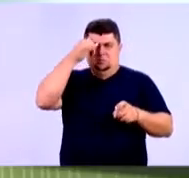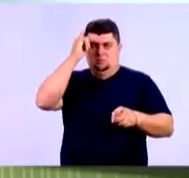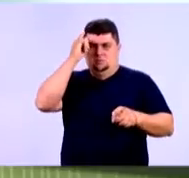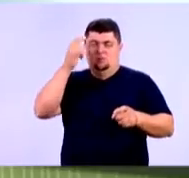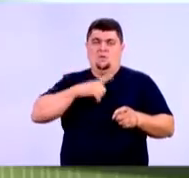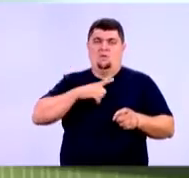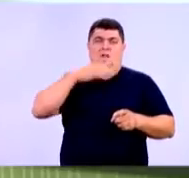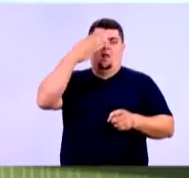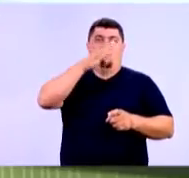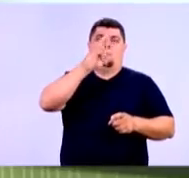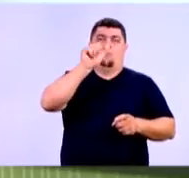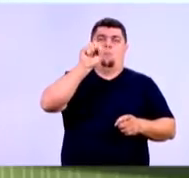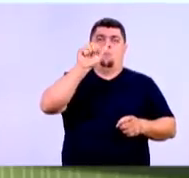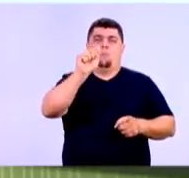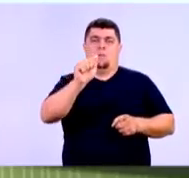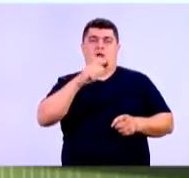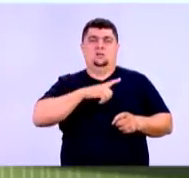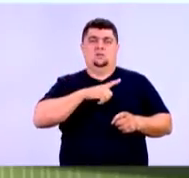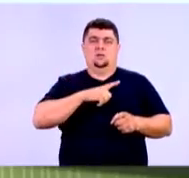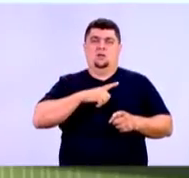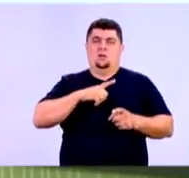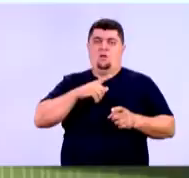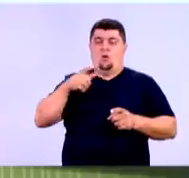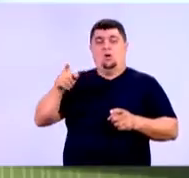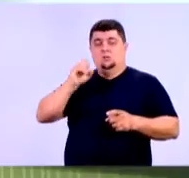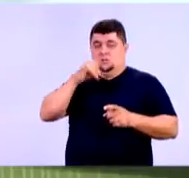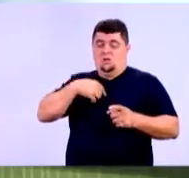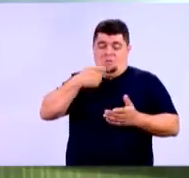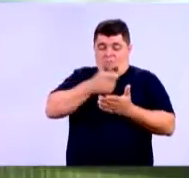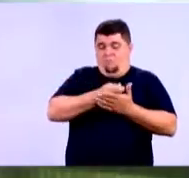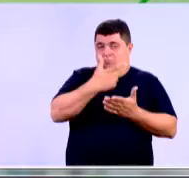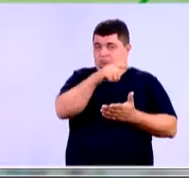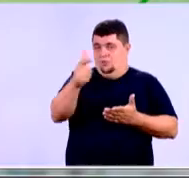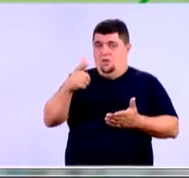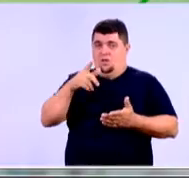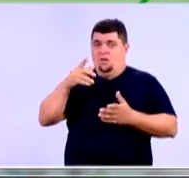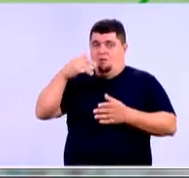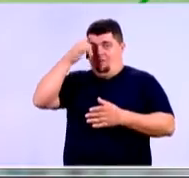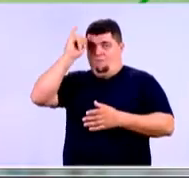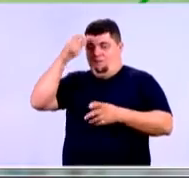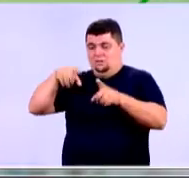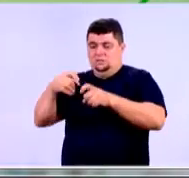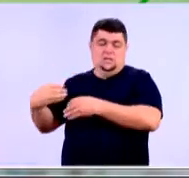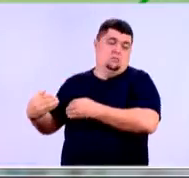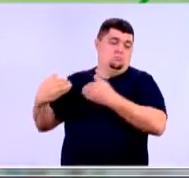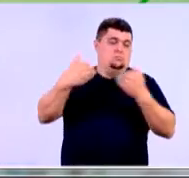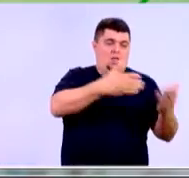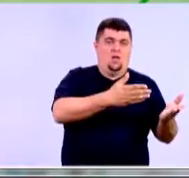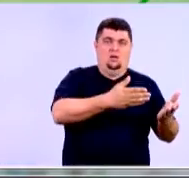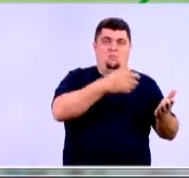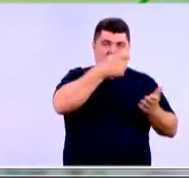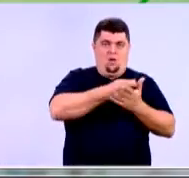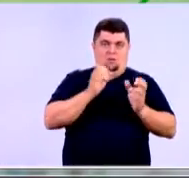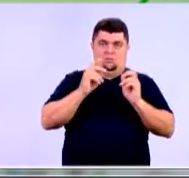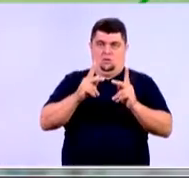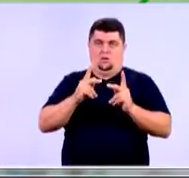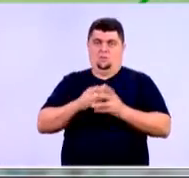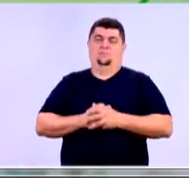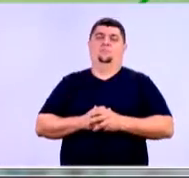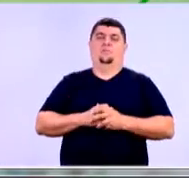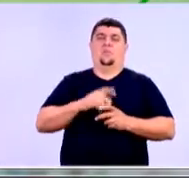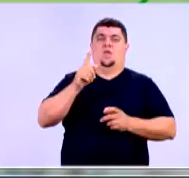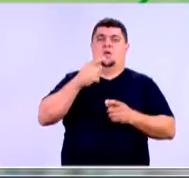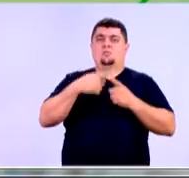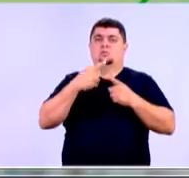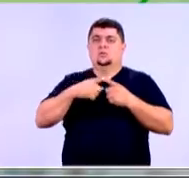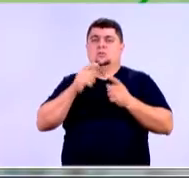BASA, aí tem que deixar a própria propriedade como garantia, né? Exato. Capital garantidor oferece a possibilidade de facilitar a